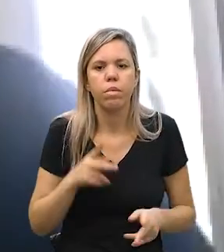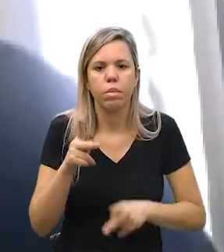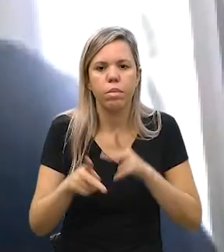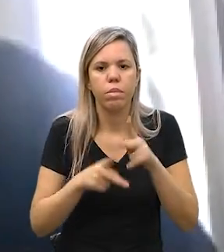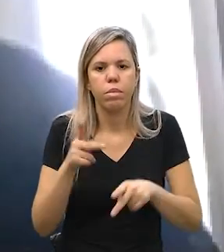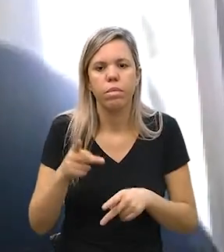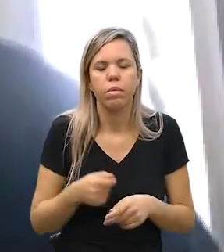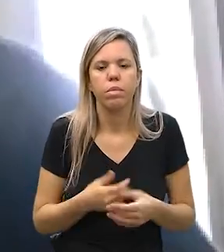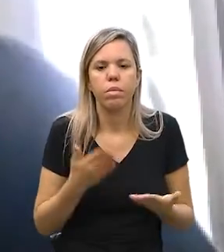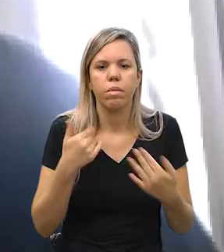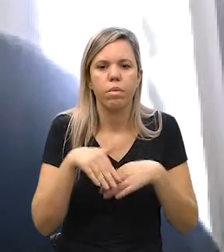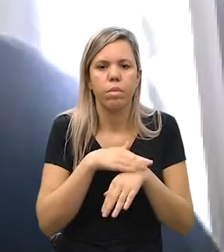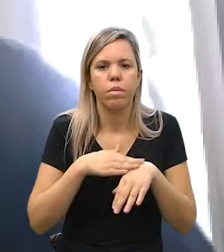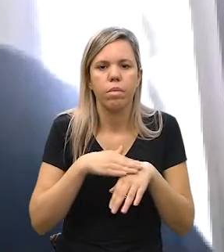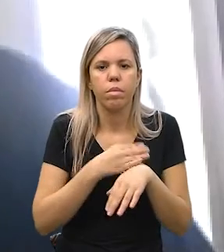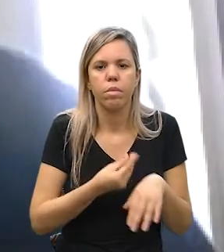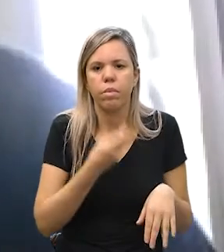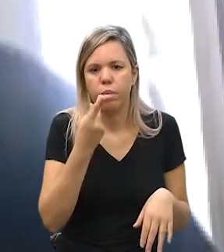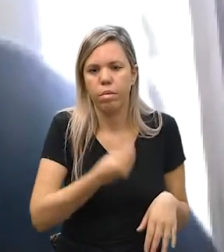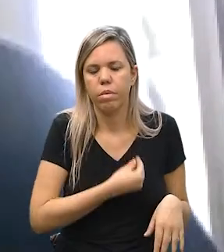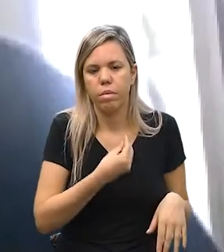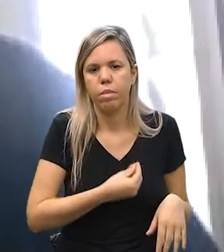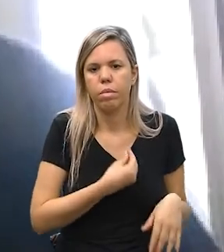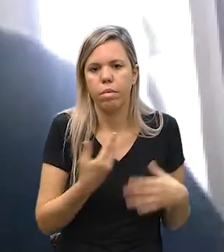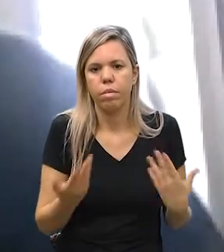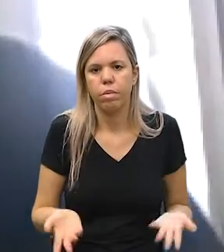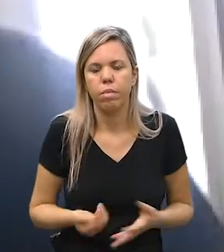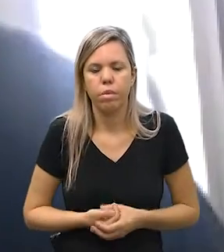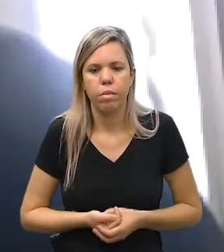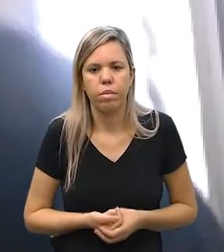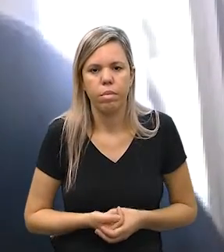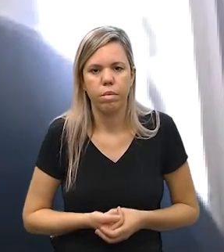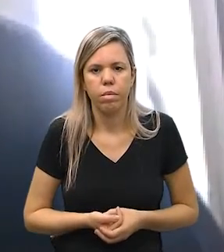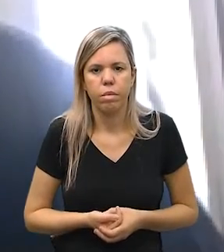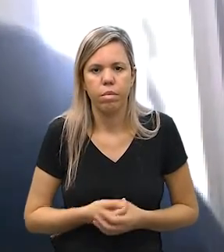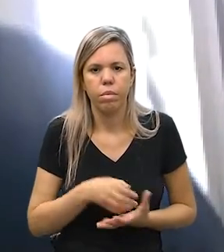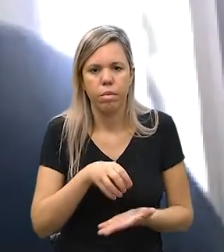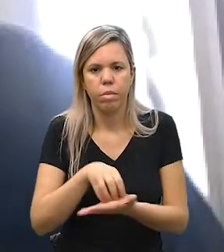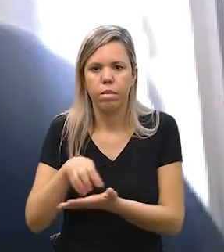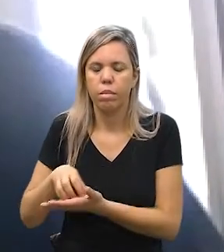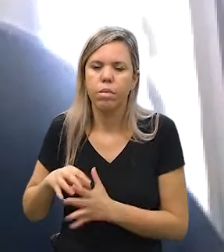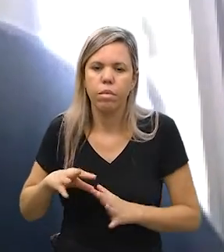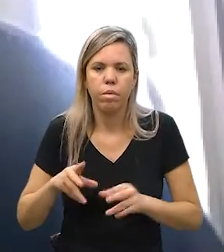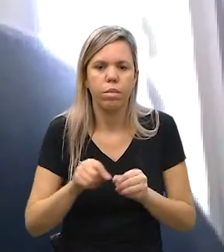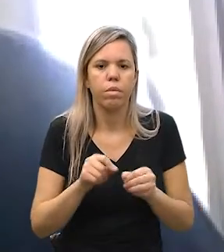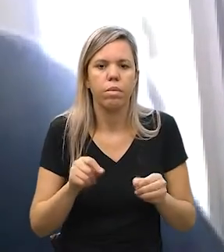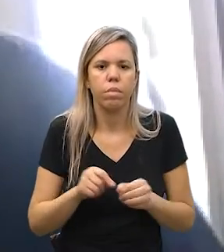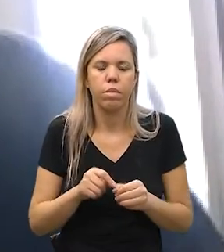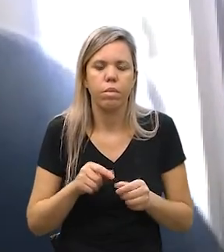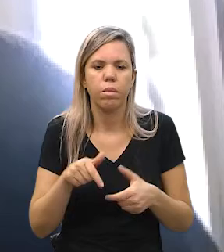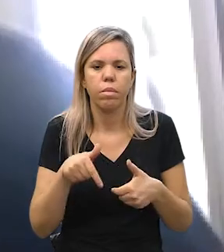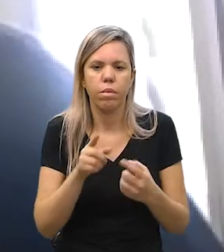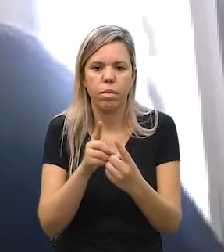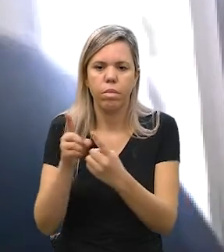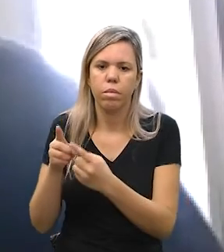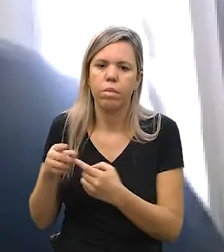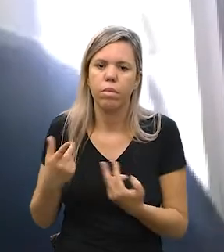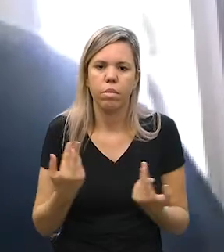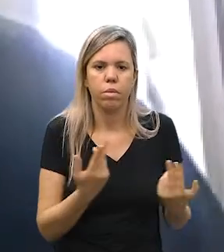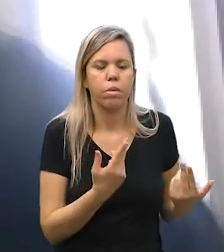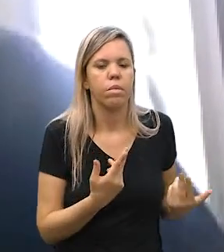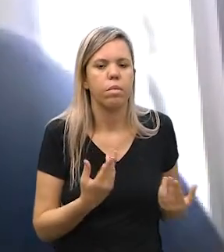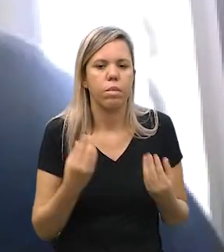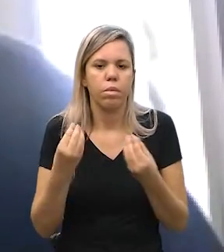pessoas vão conversar, falar da vida e tal, né? E que foi um setor, né? Todo o setor de serviço, né? Principalmente os bares,